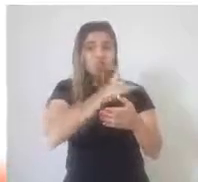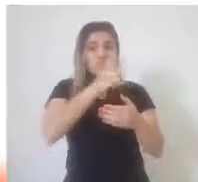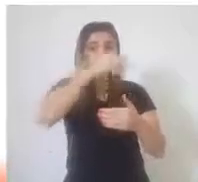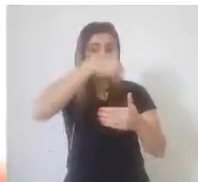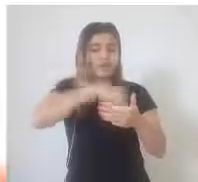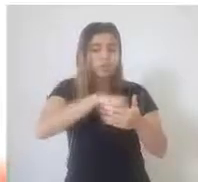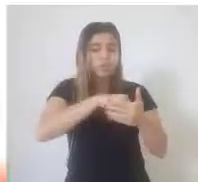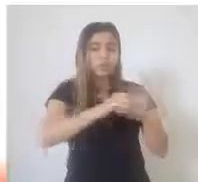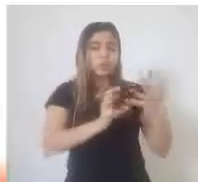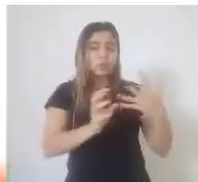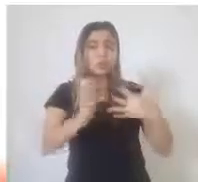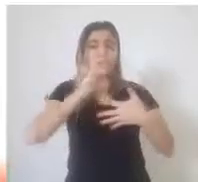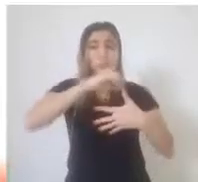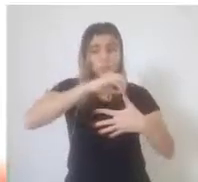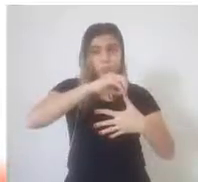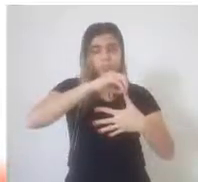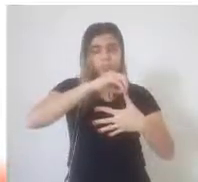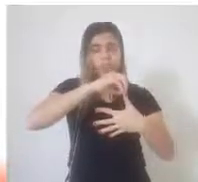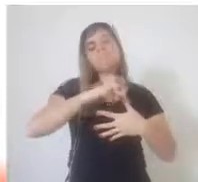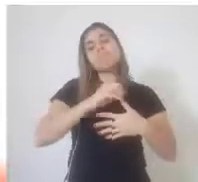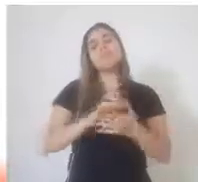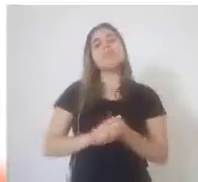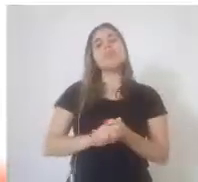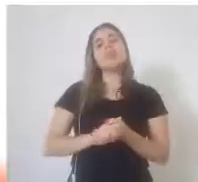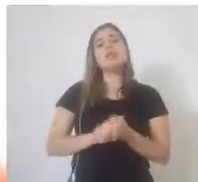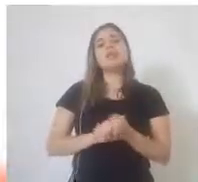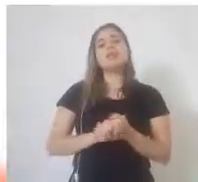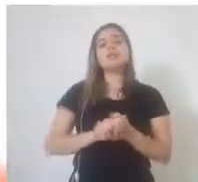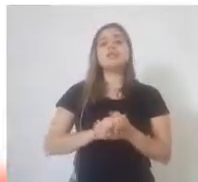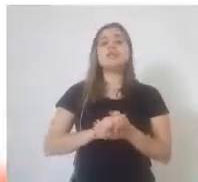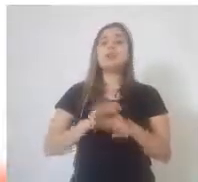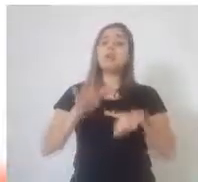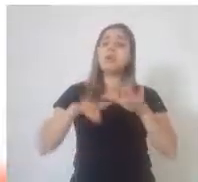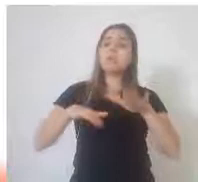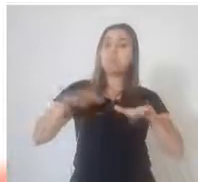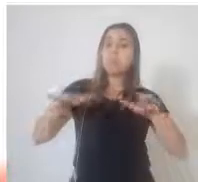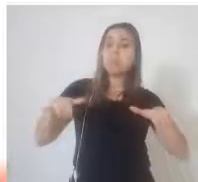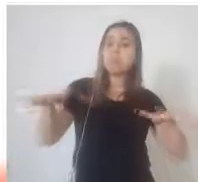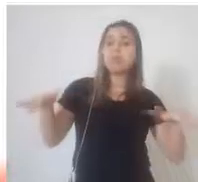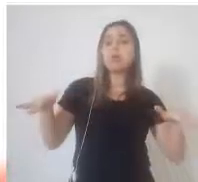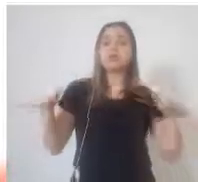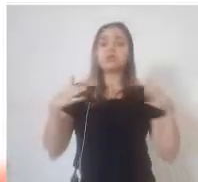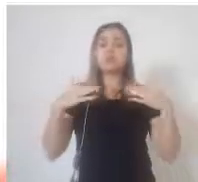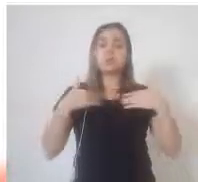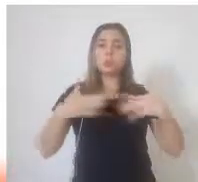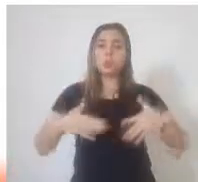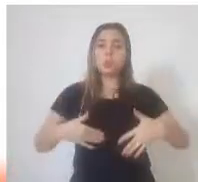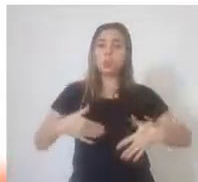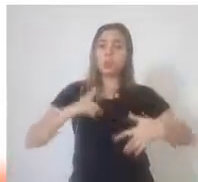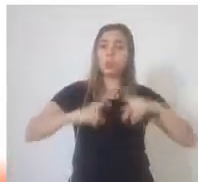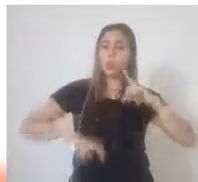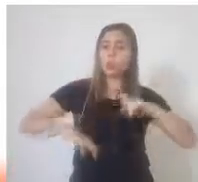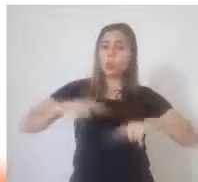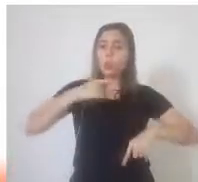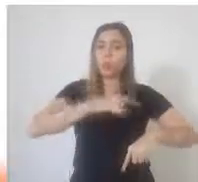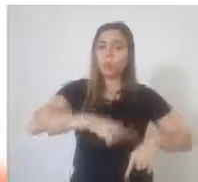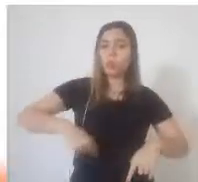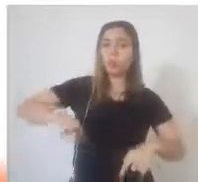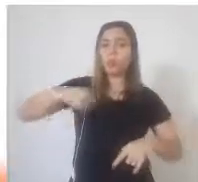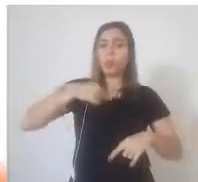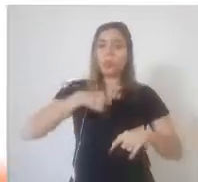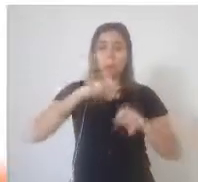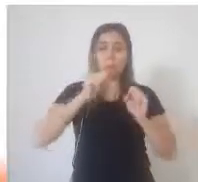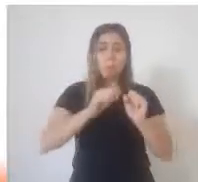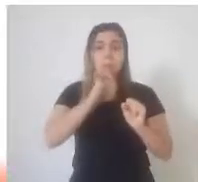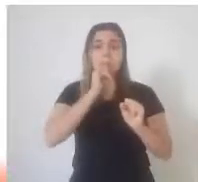energia dentro das teias e cadeias alimentares. Dependendo do organismo, essa eficiência pode ser maior